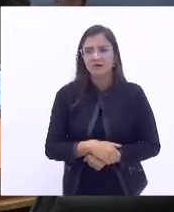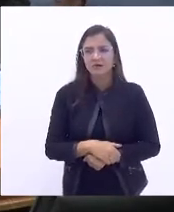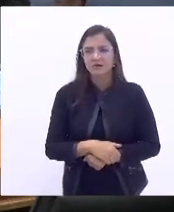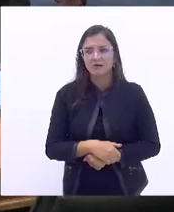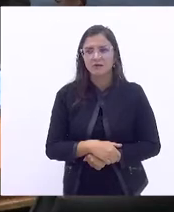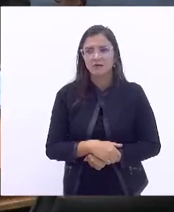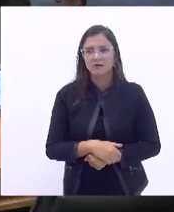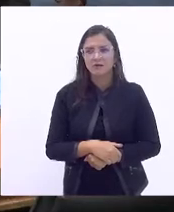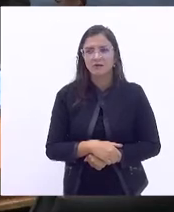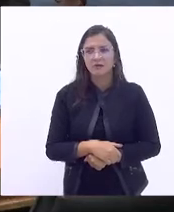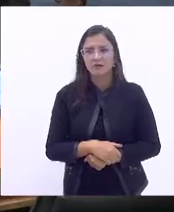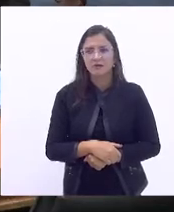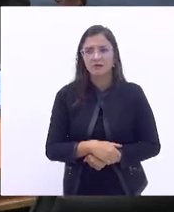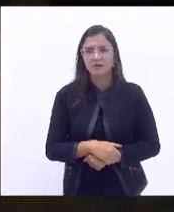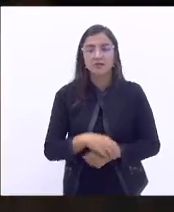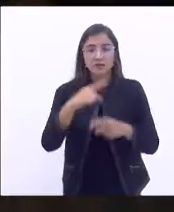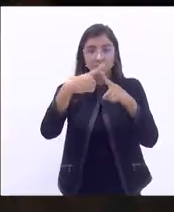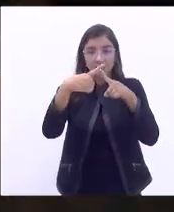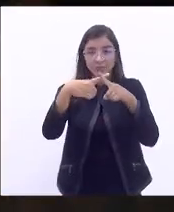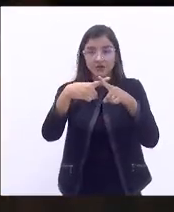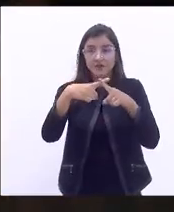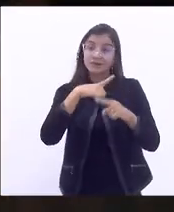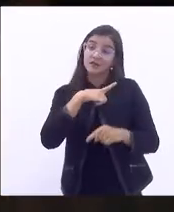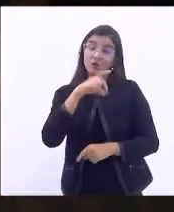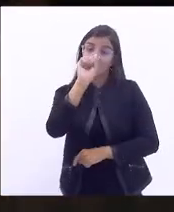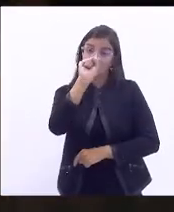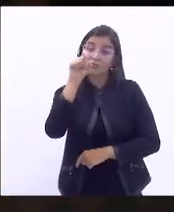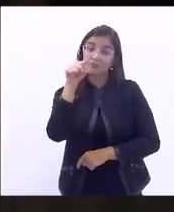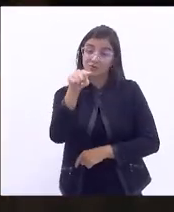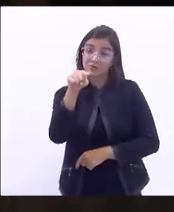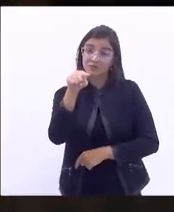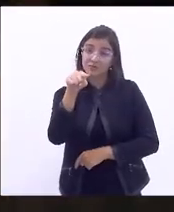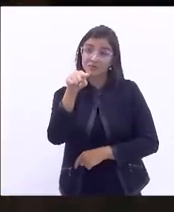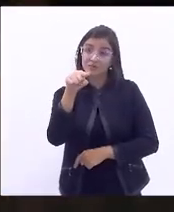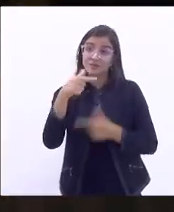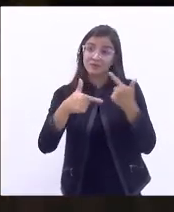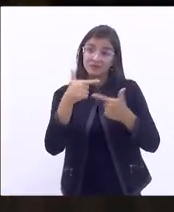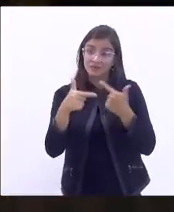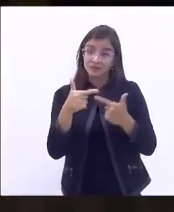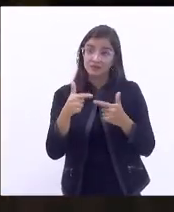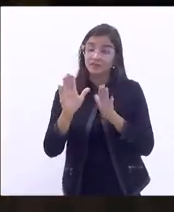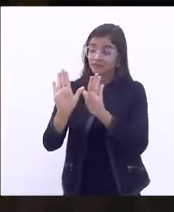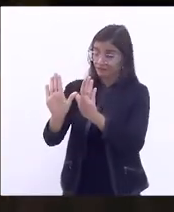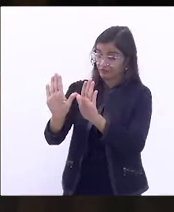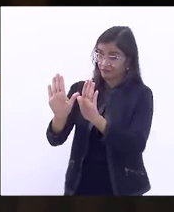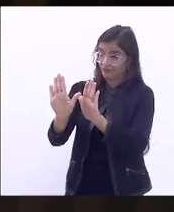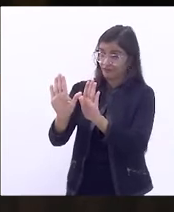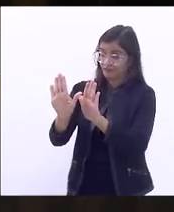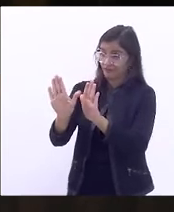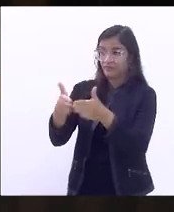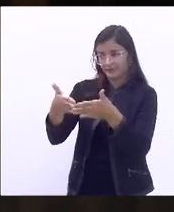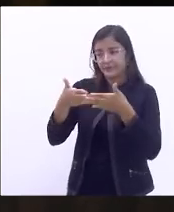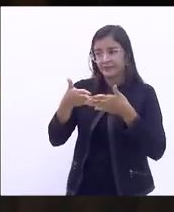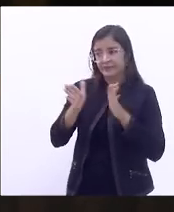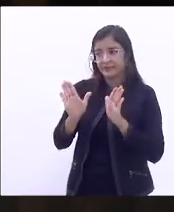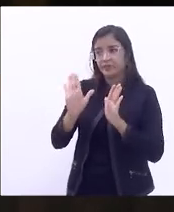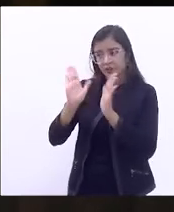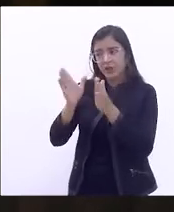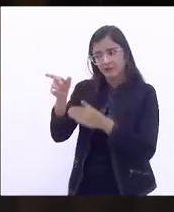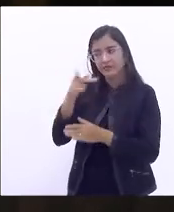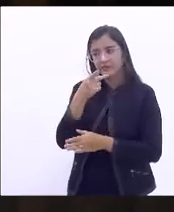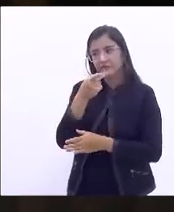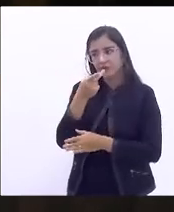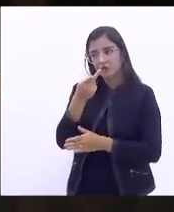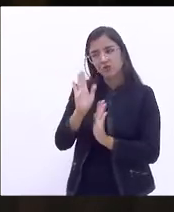bom. Porque são 8 mil empregos lá. Nós, não, André, deputada não, Luciana, a Vossa Excelência já falou, já usou da palavra. Por